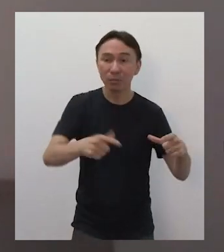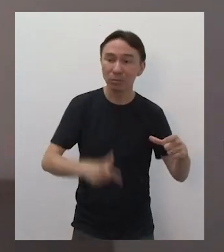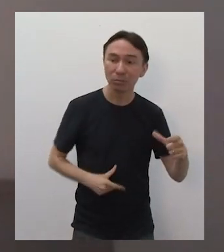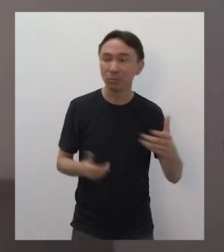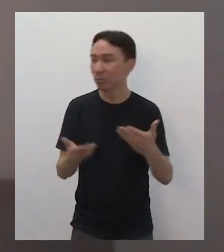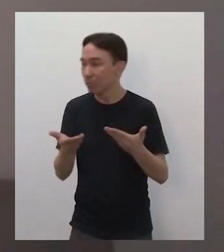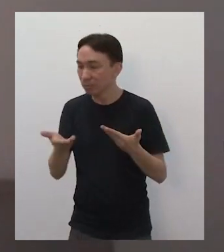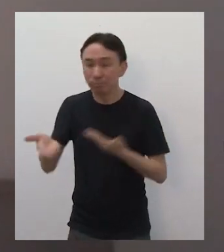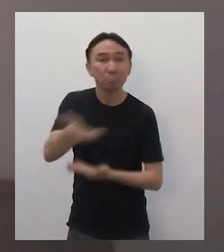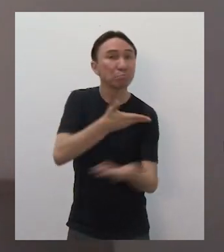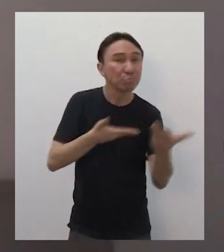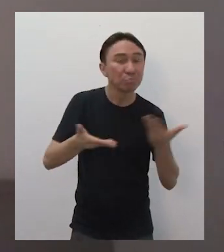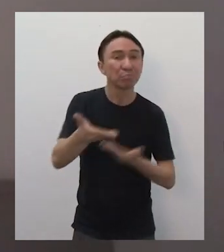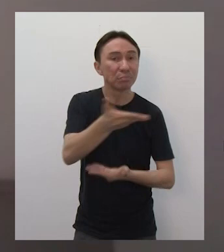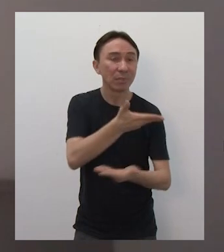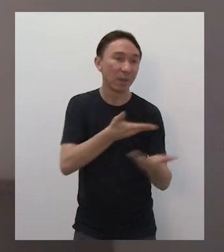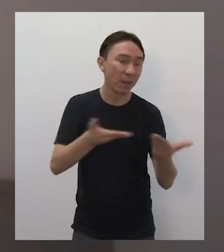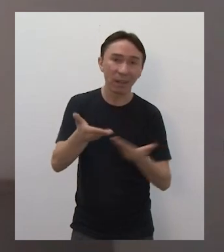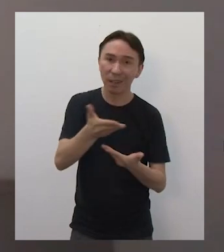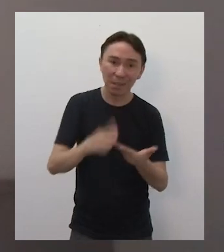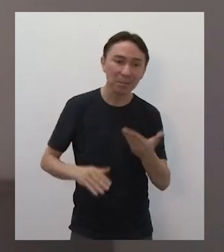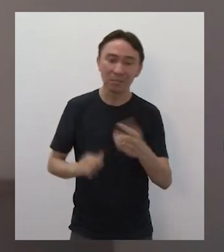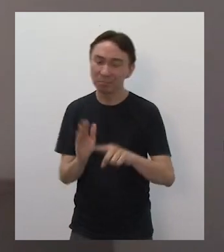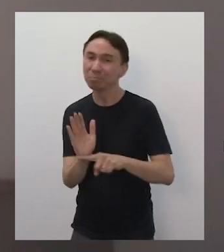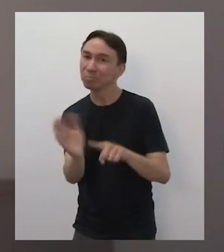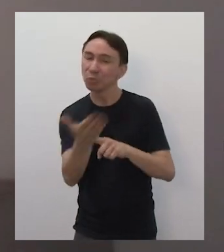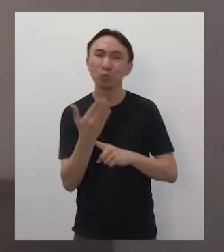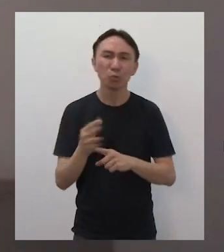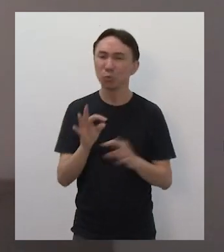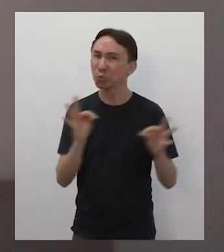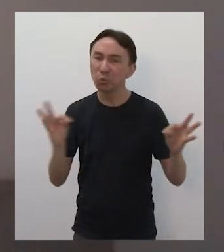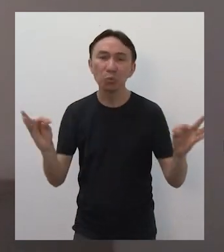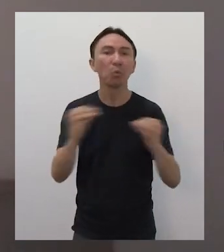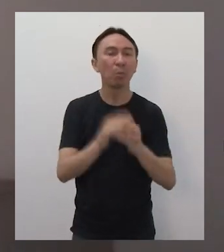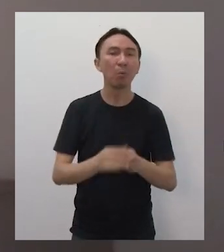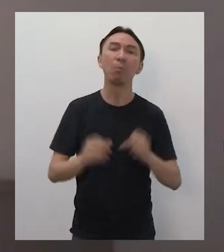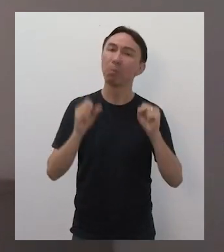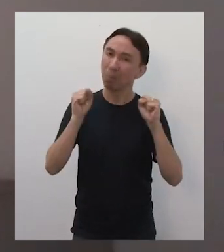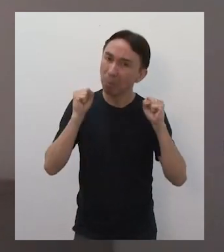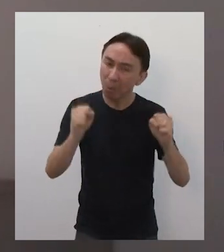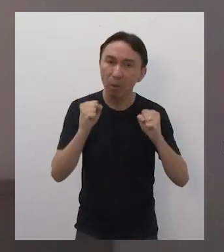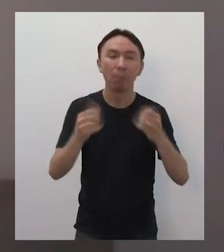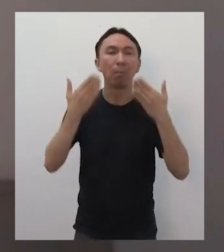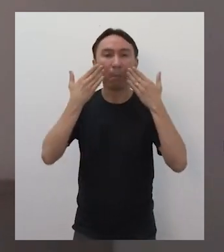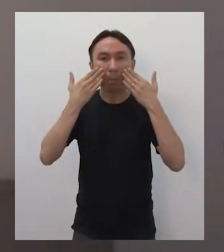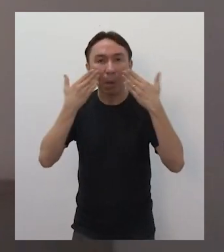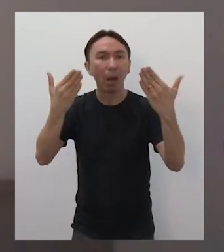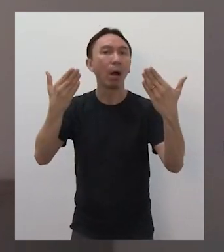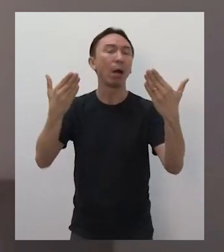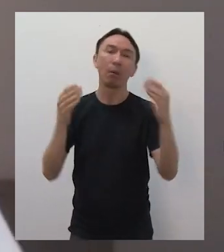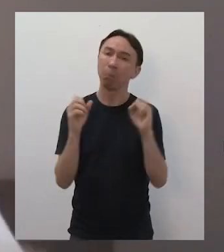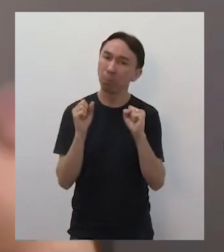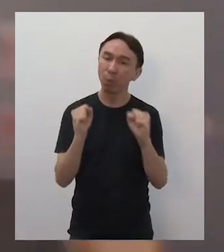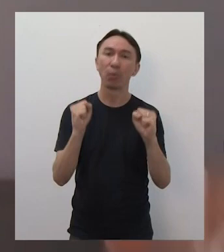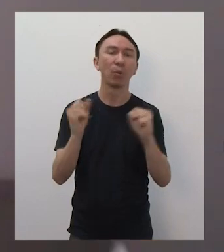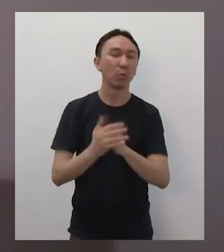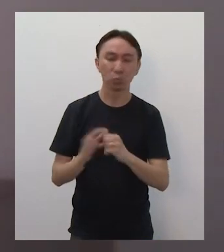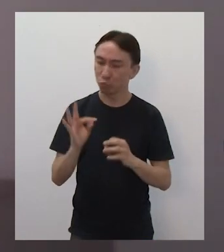de protagonismo, que todo mundo tem voz, que todo mundo tem vez, que é um lugar